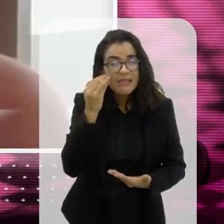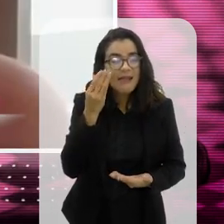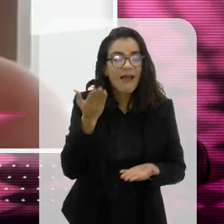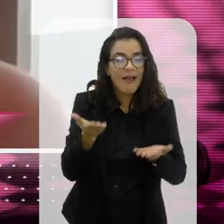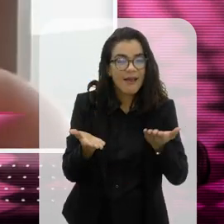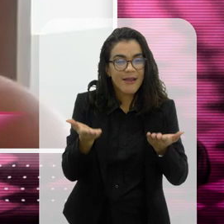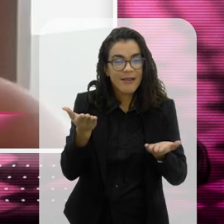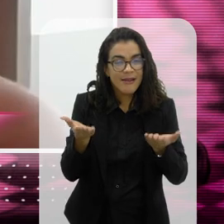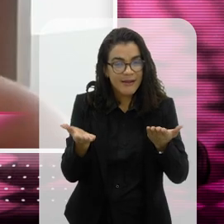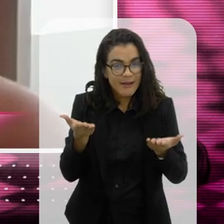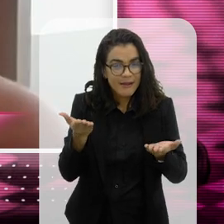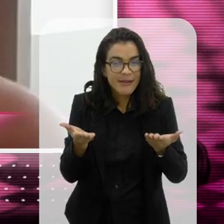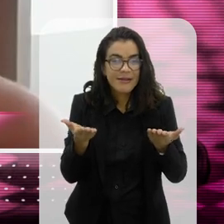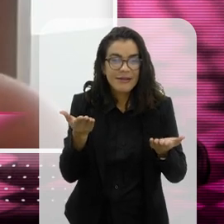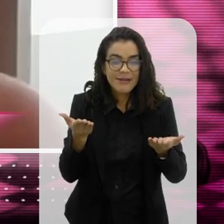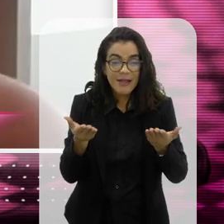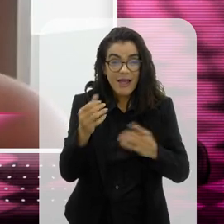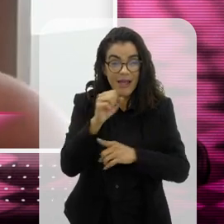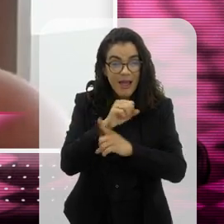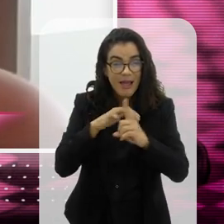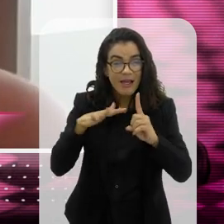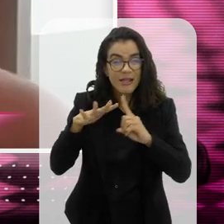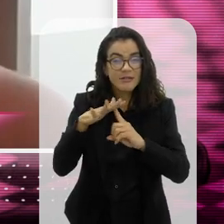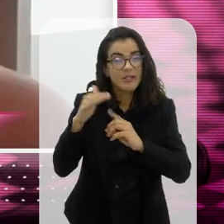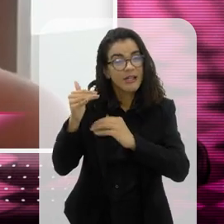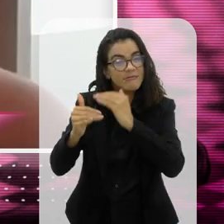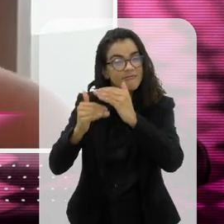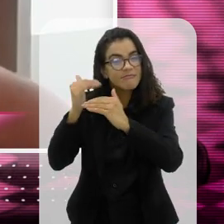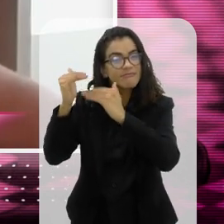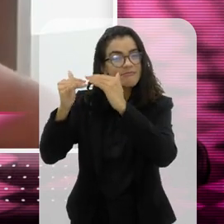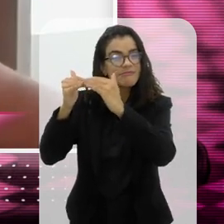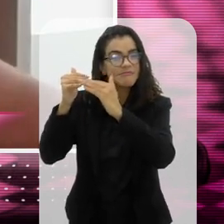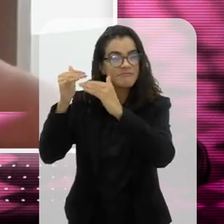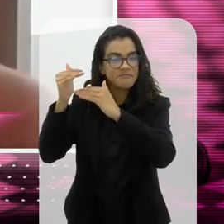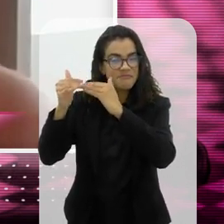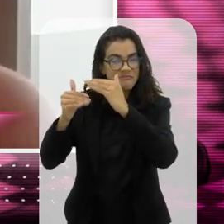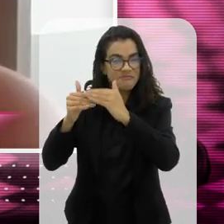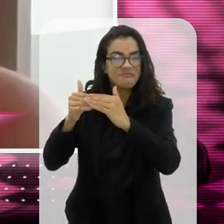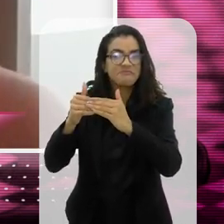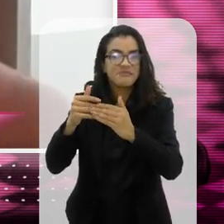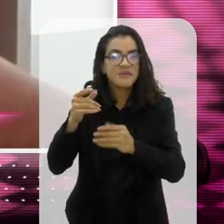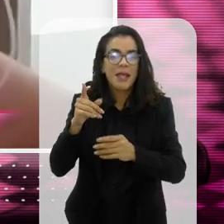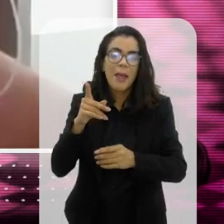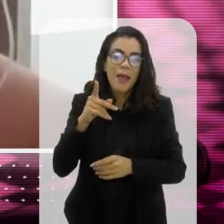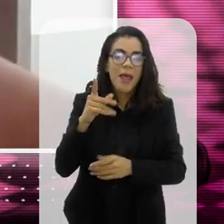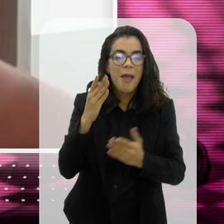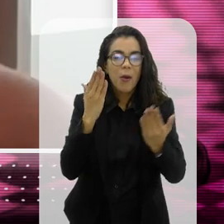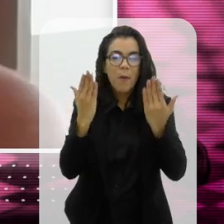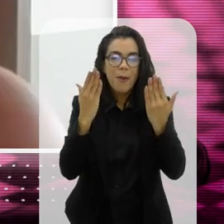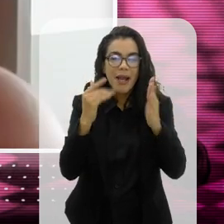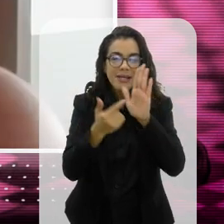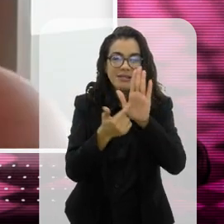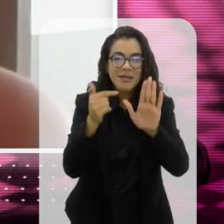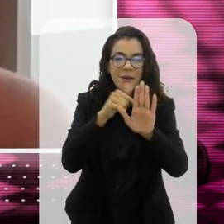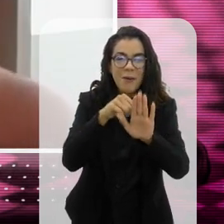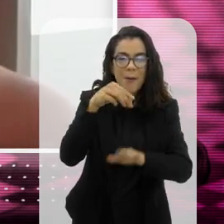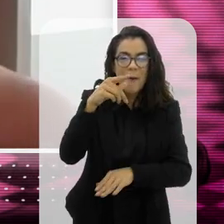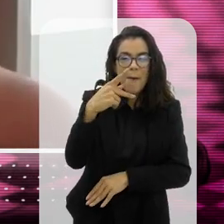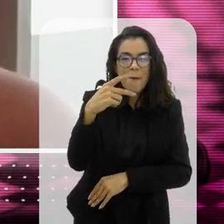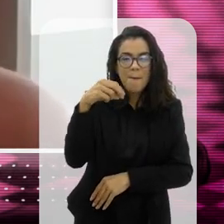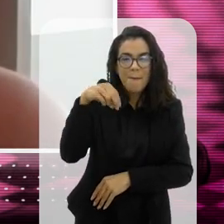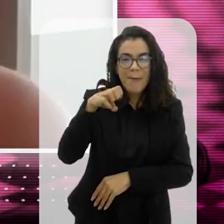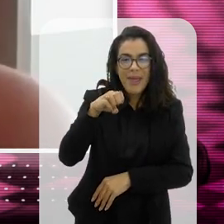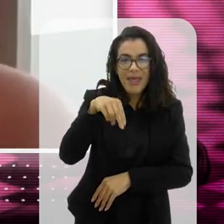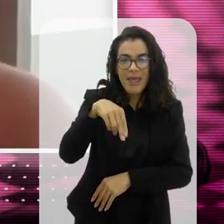tentar construir um equilíbrio, sabe? A sociedade, ela se desenvolve em pêndulos, né? A gente sempre usa